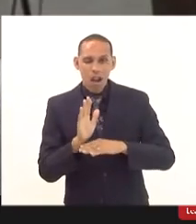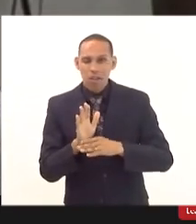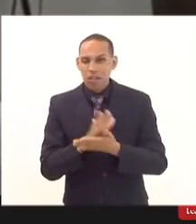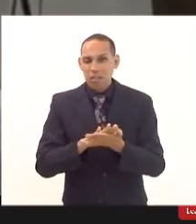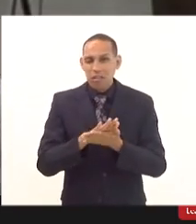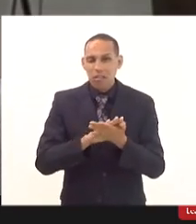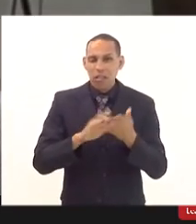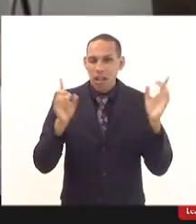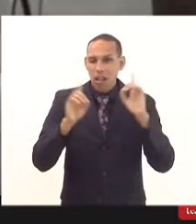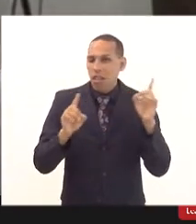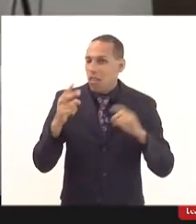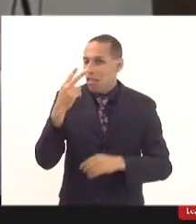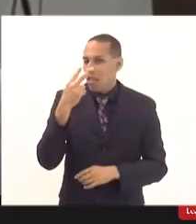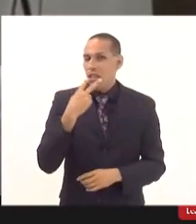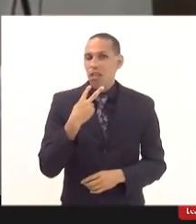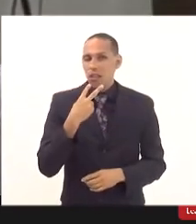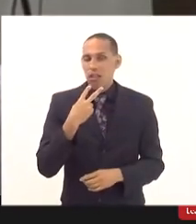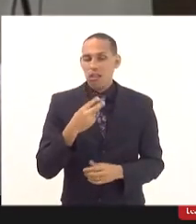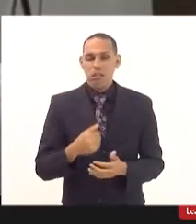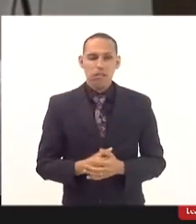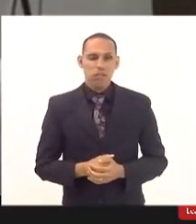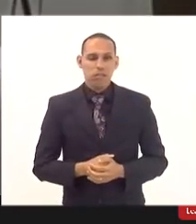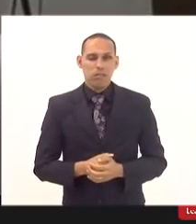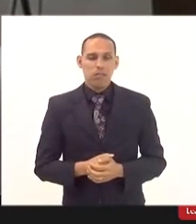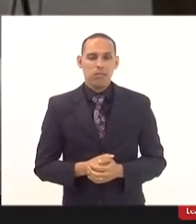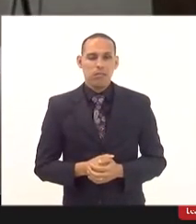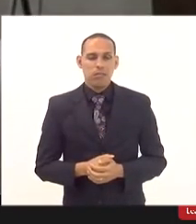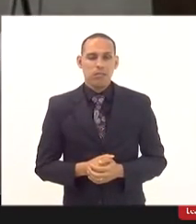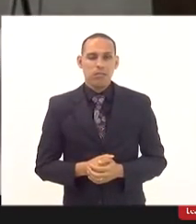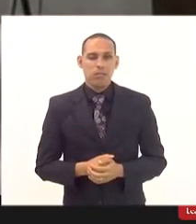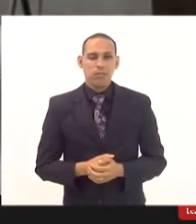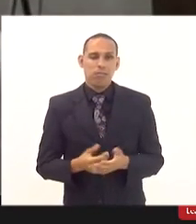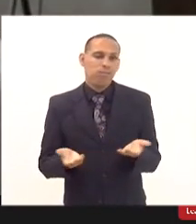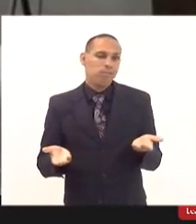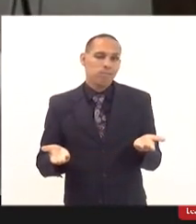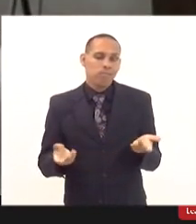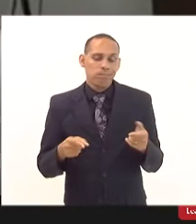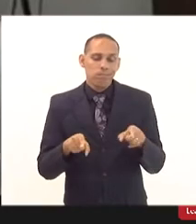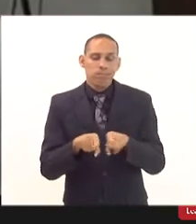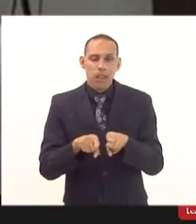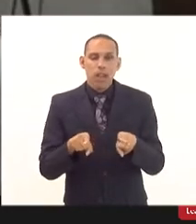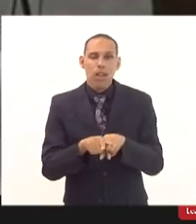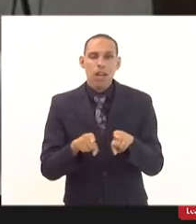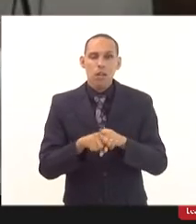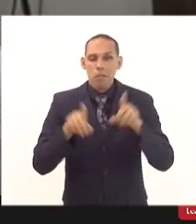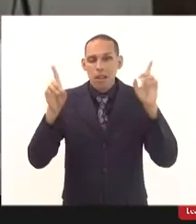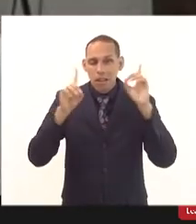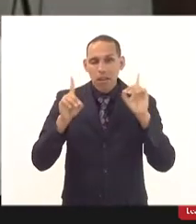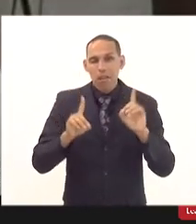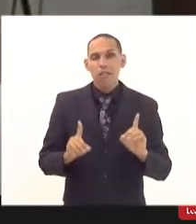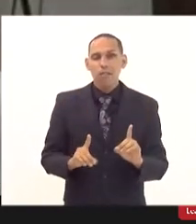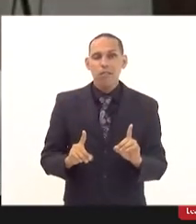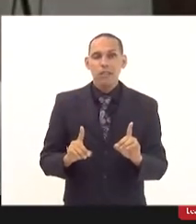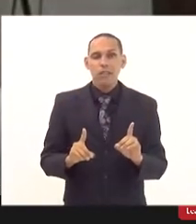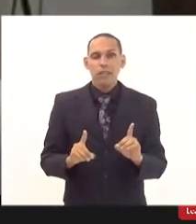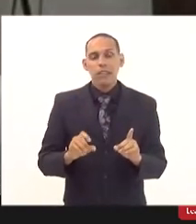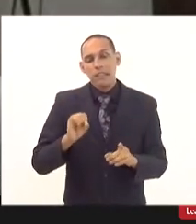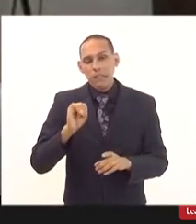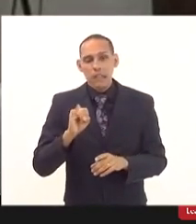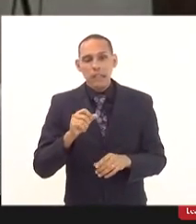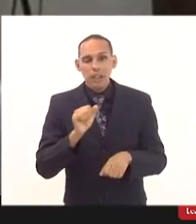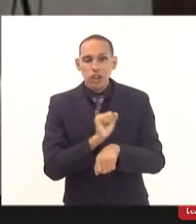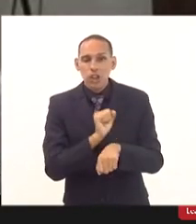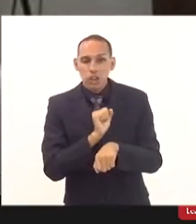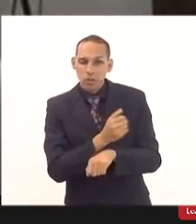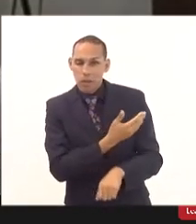físico deficiente é visual ele também vai ser um deficiente se depender